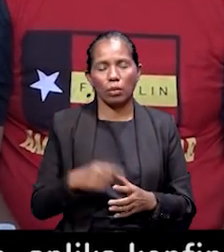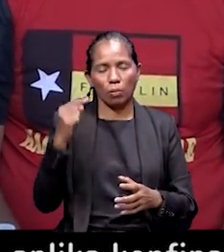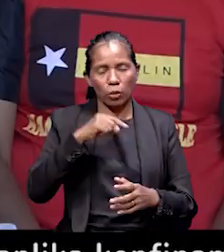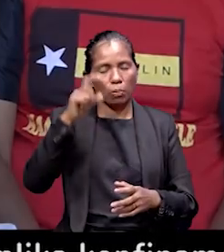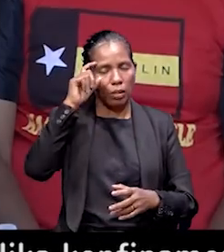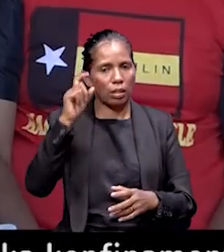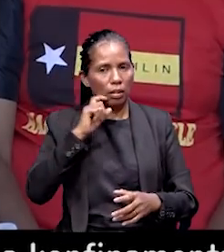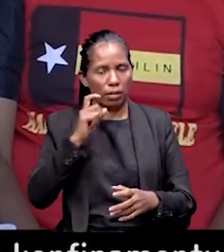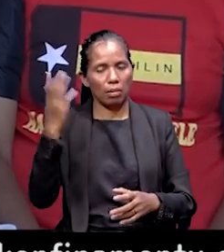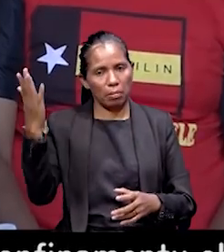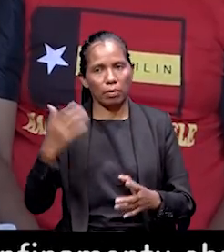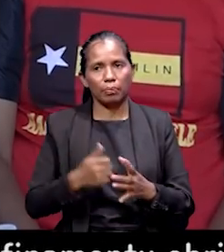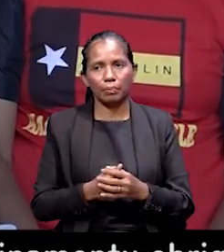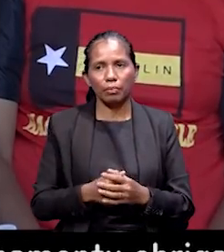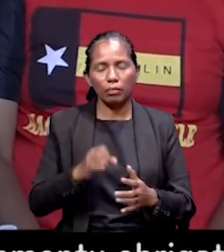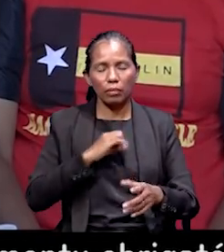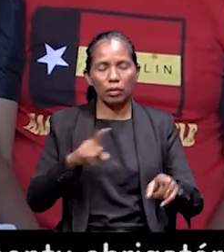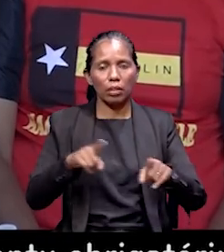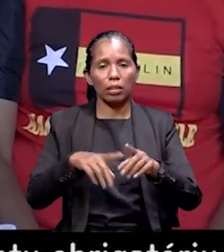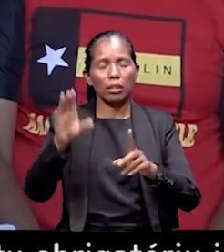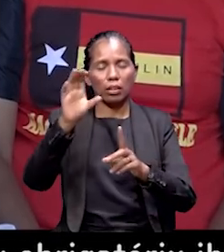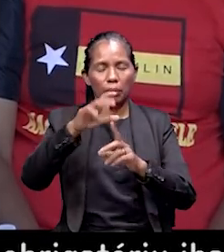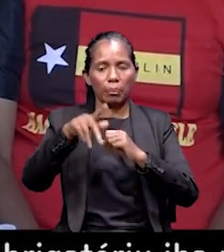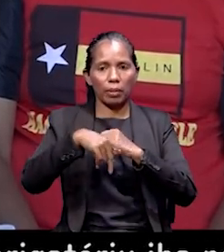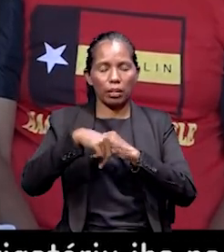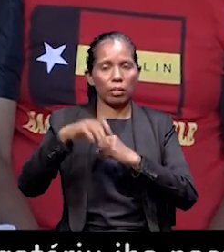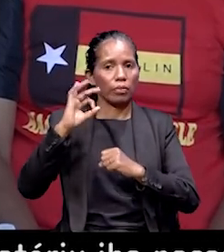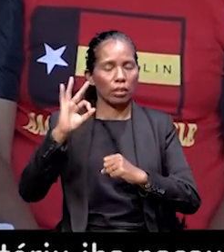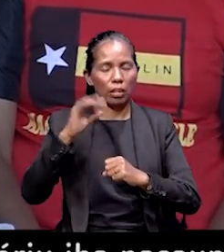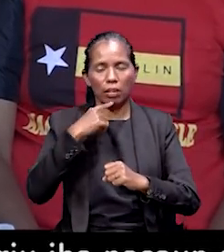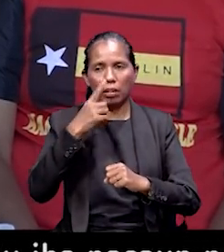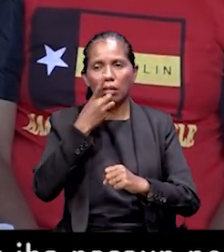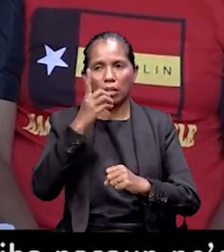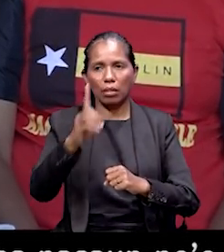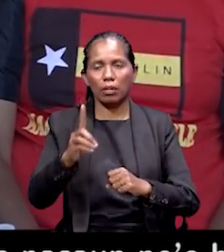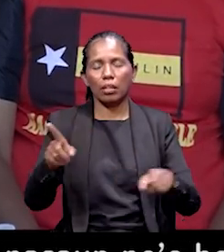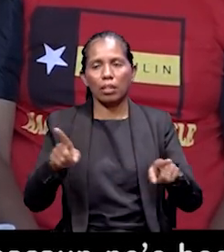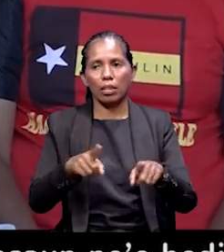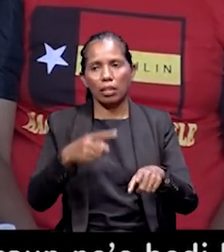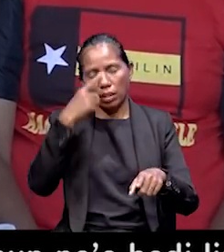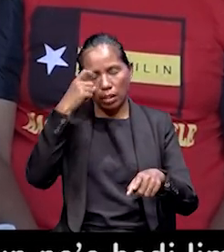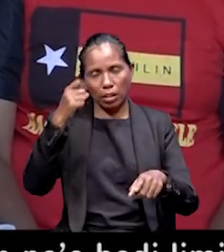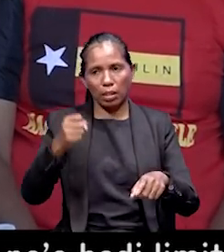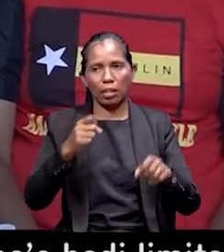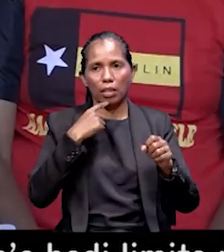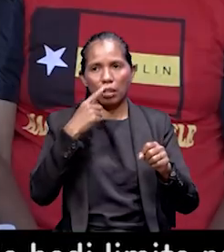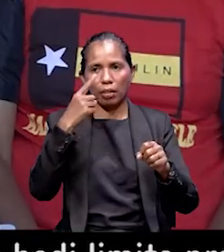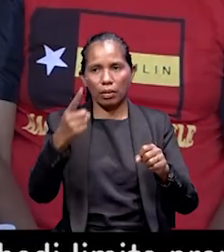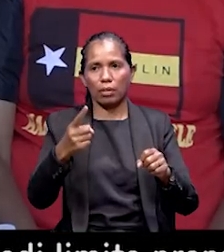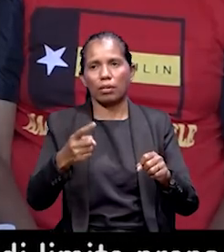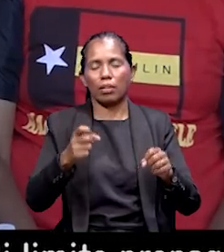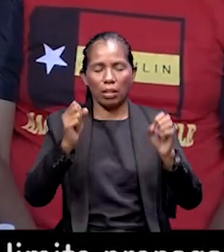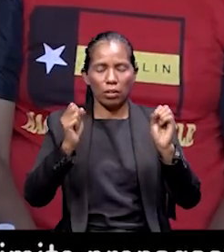pública. Há o número do corredor fertilizado, posto o atuário. Declara para o público que ataque. Tandei a ambição. Hatu alcança poder no